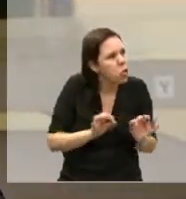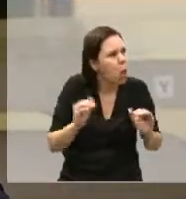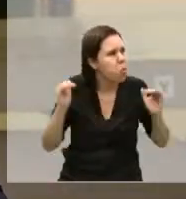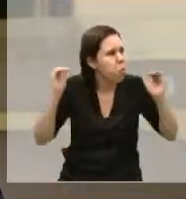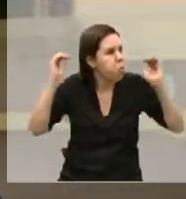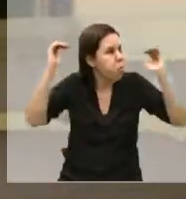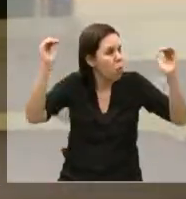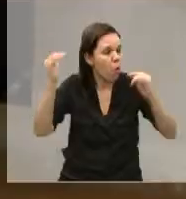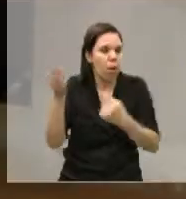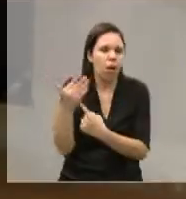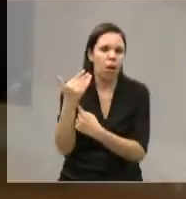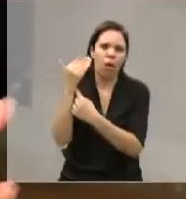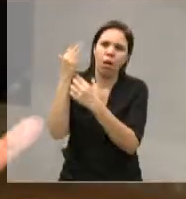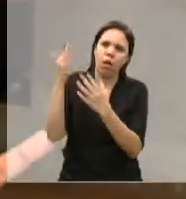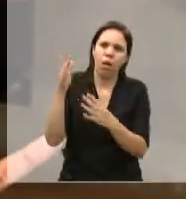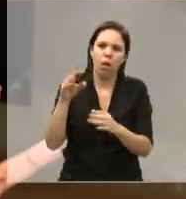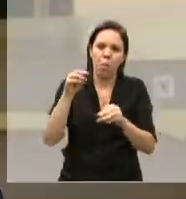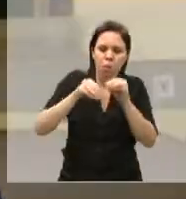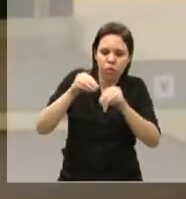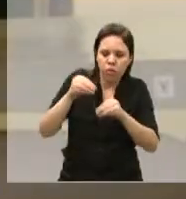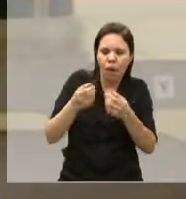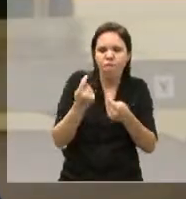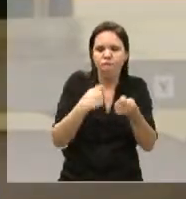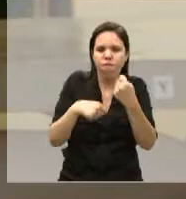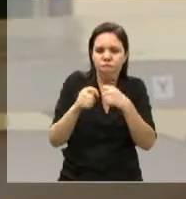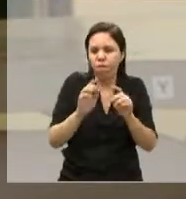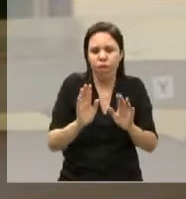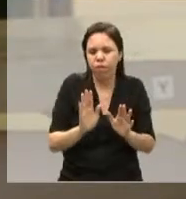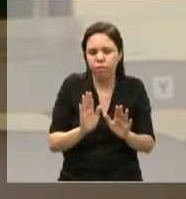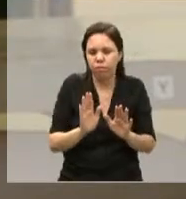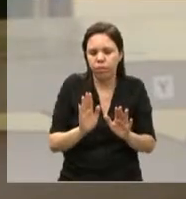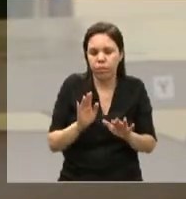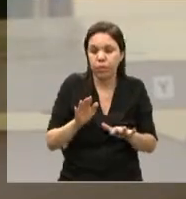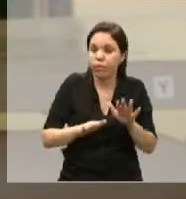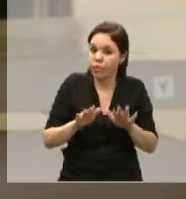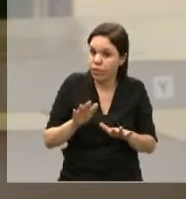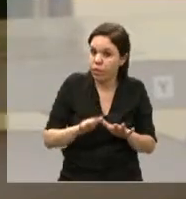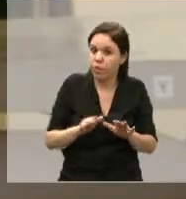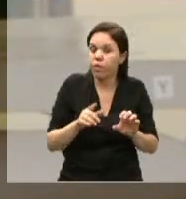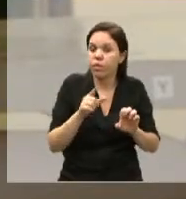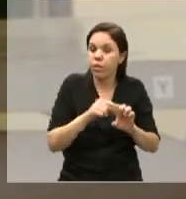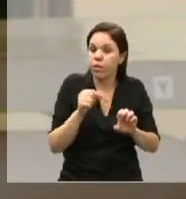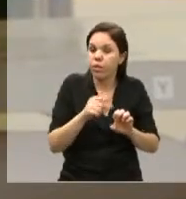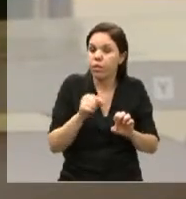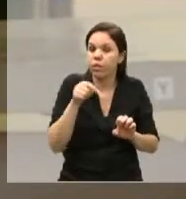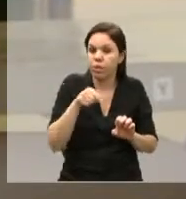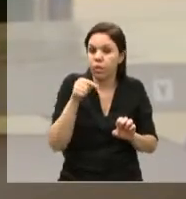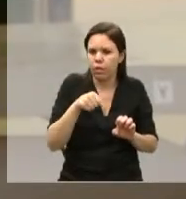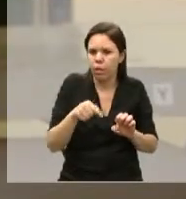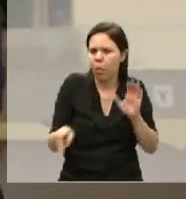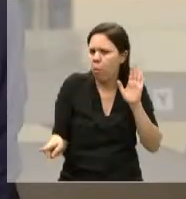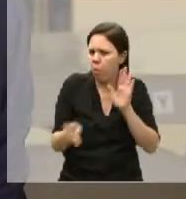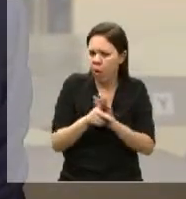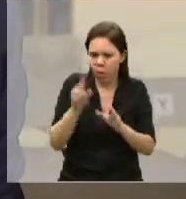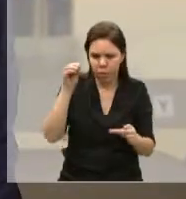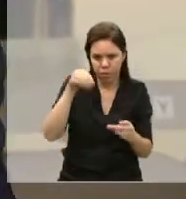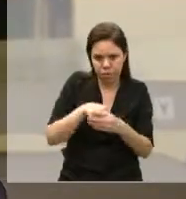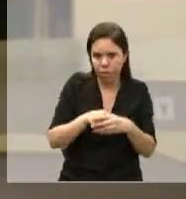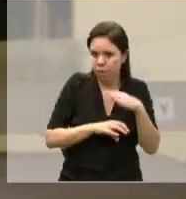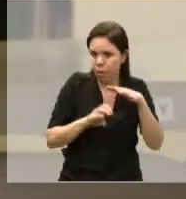altamente tecnológico. Montar um negócio. Às vezes o empreendedorismo está dentro da própria empresa